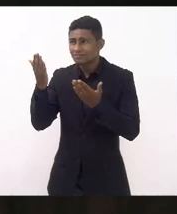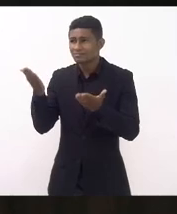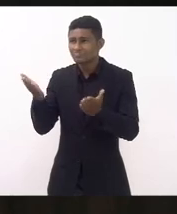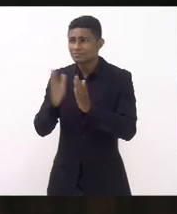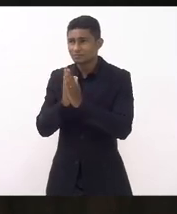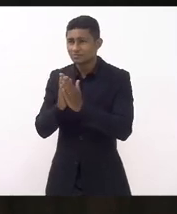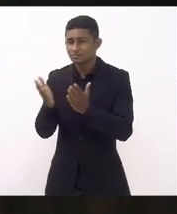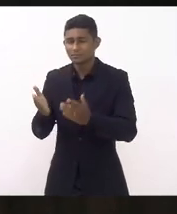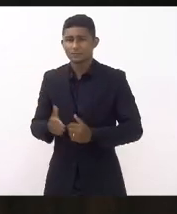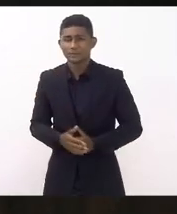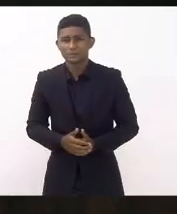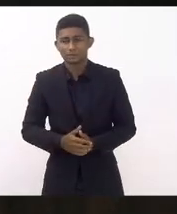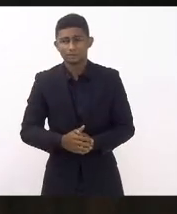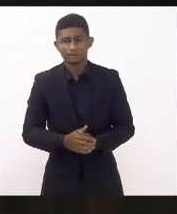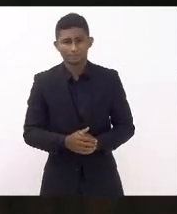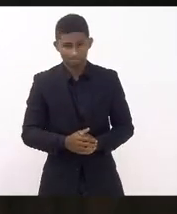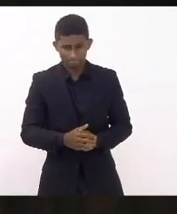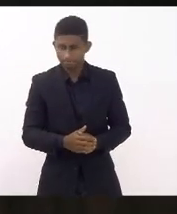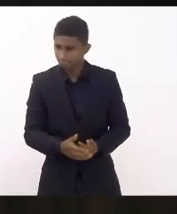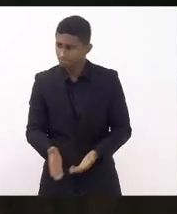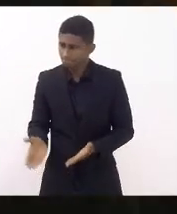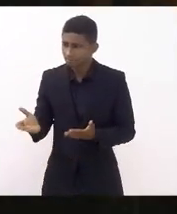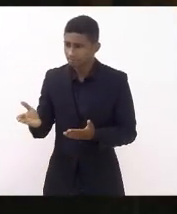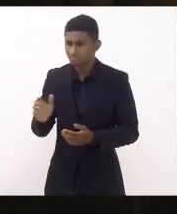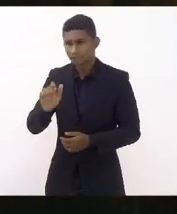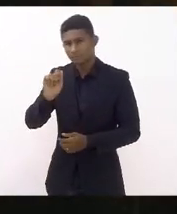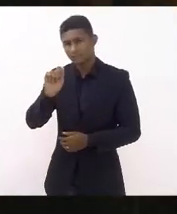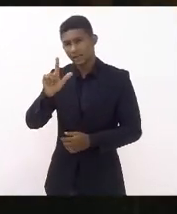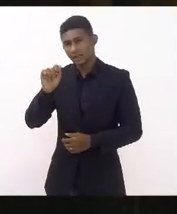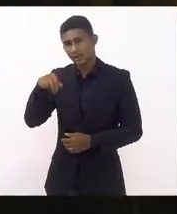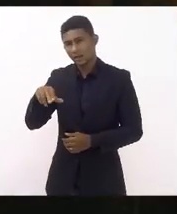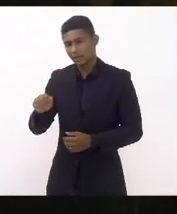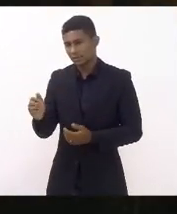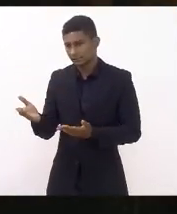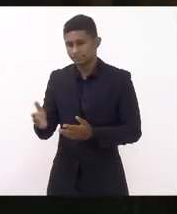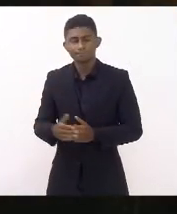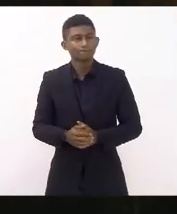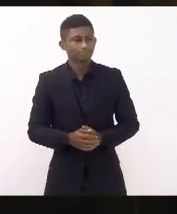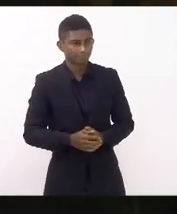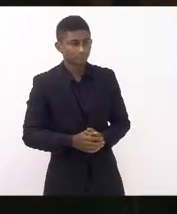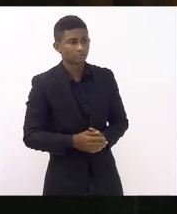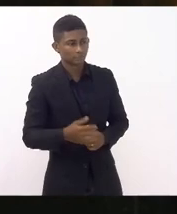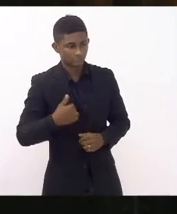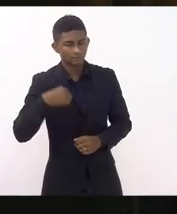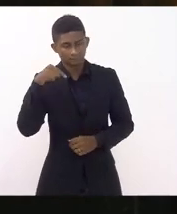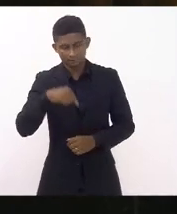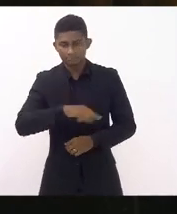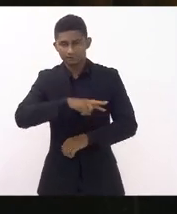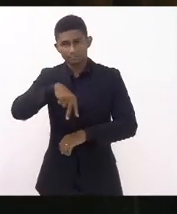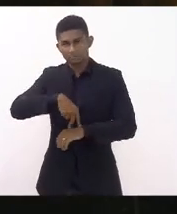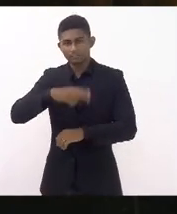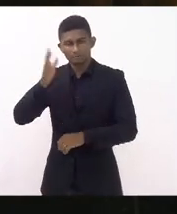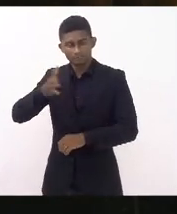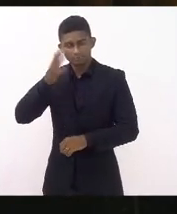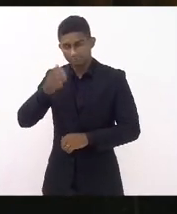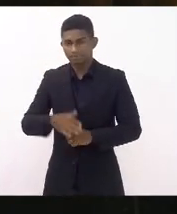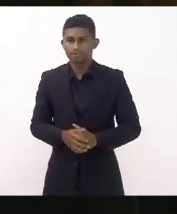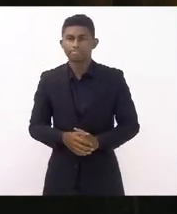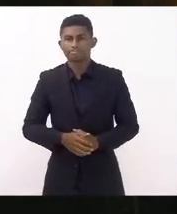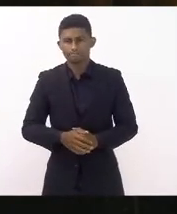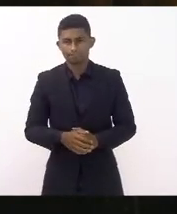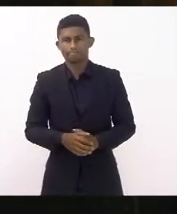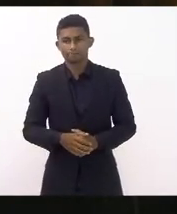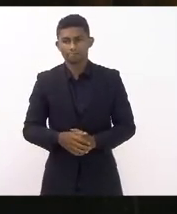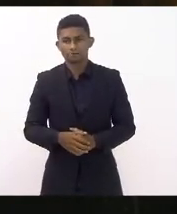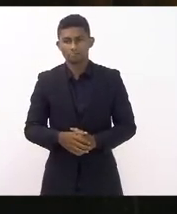a compreensão. Deputada Alana Passos. Deputada Tia Ju, voltando aqui à minha fala, eu não poderia